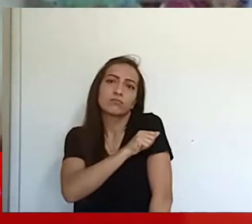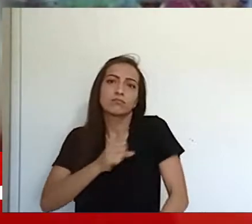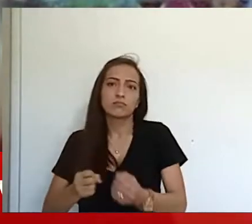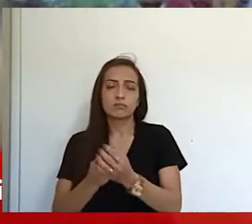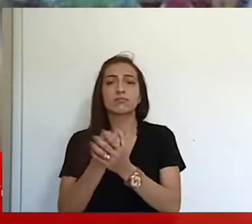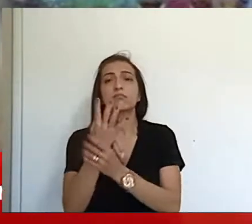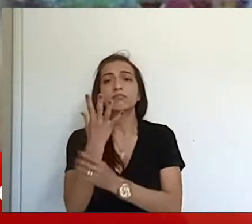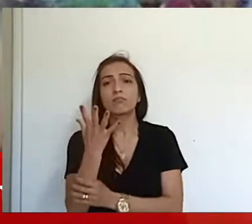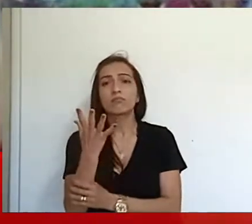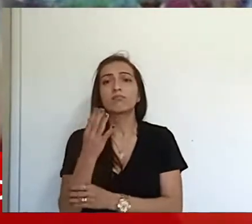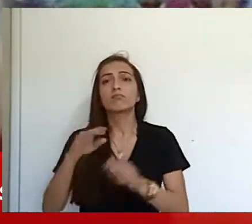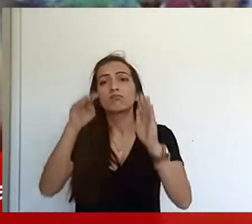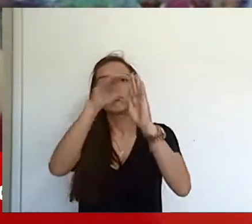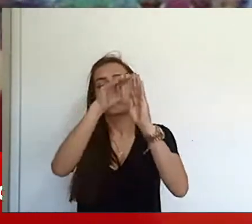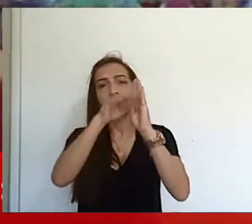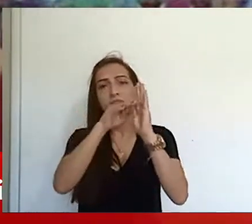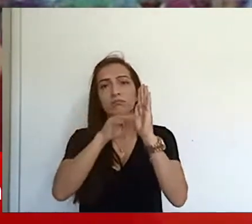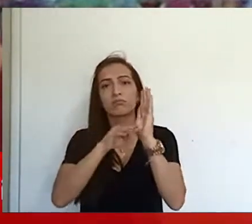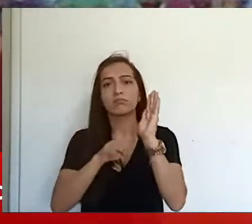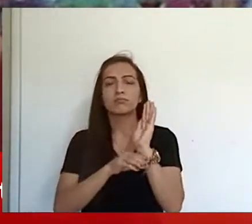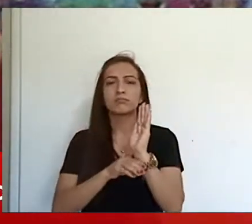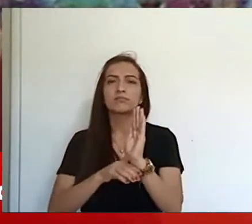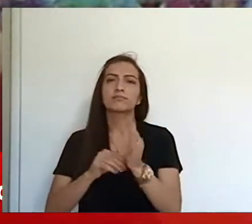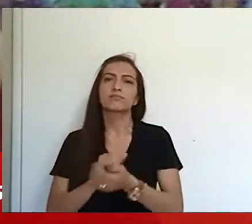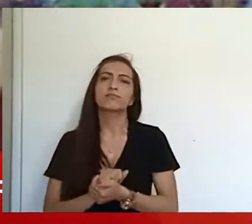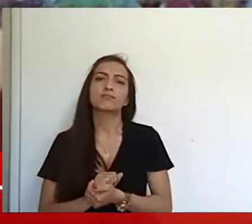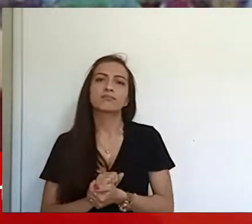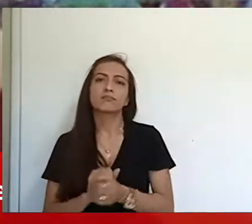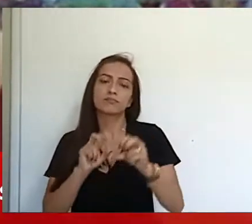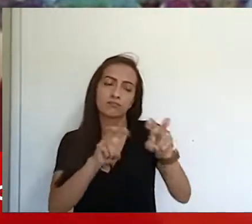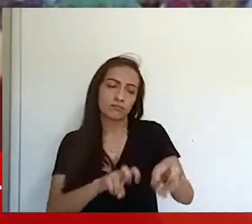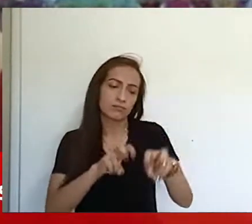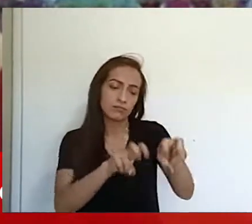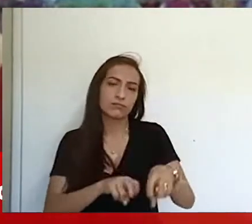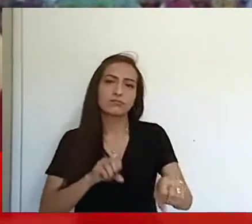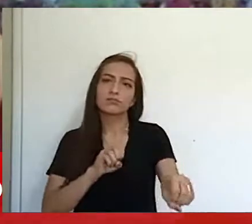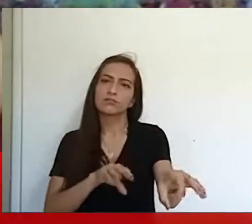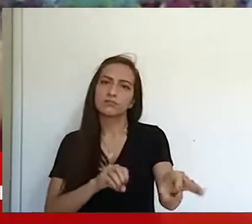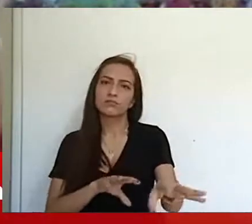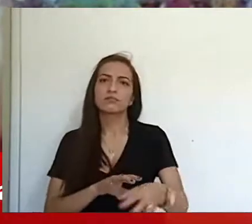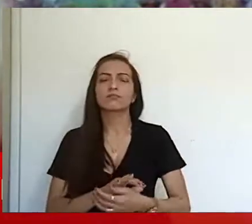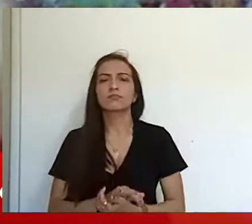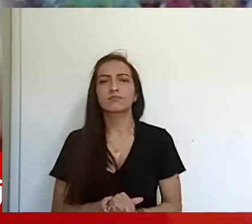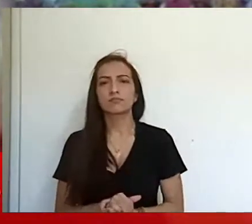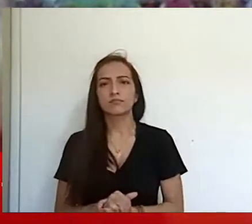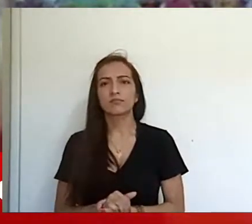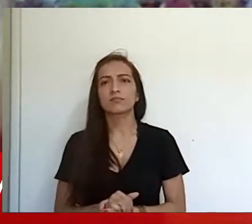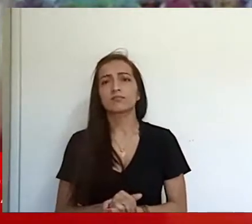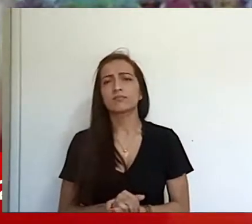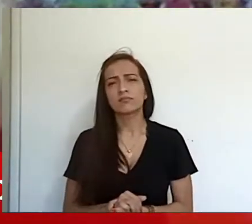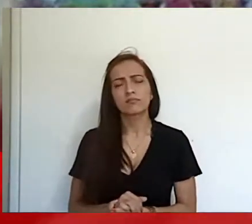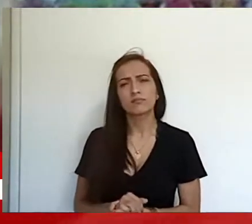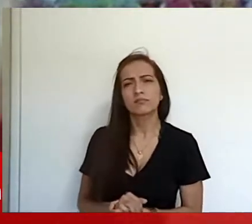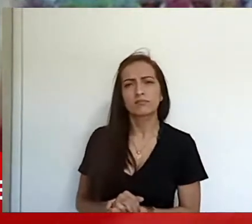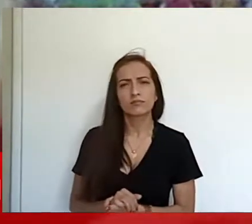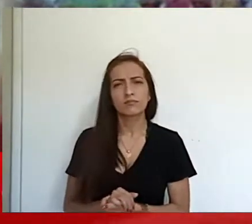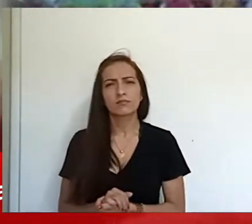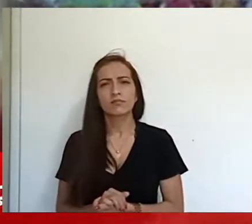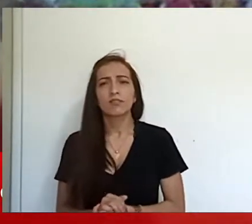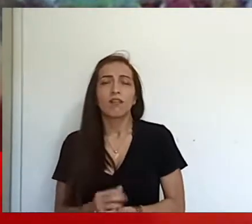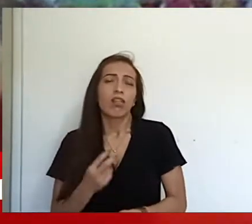programas dentro da licenciatura em Educação do Campo. Eu digo nós, que eu vou falar especificamente das outras, eu não posso falar em